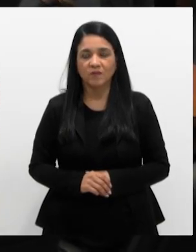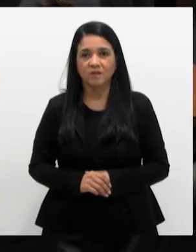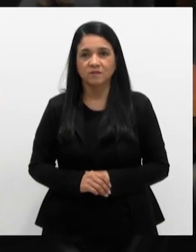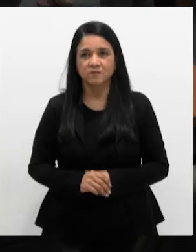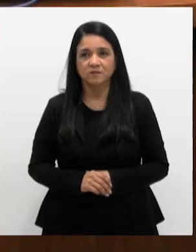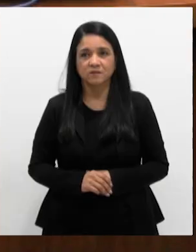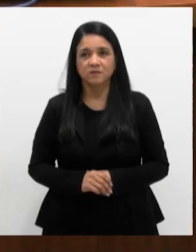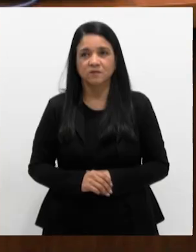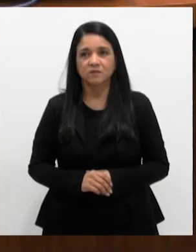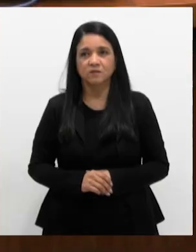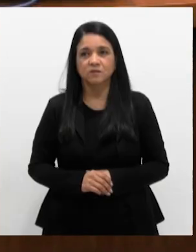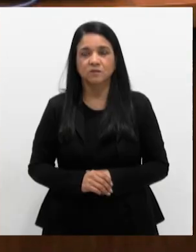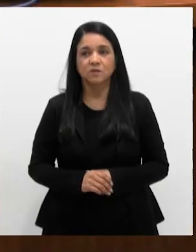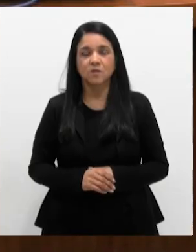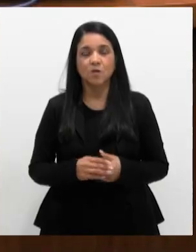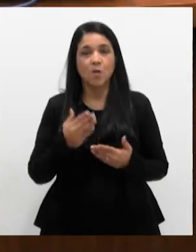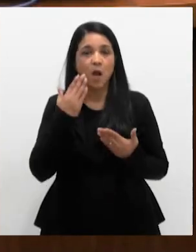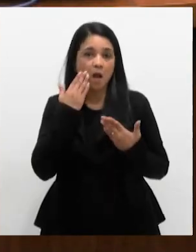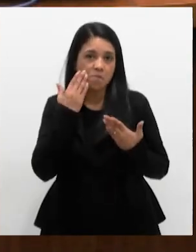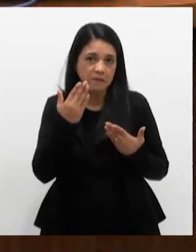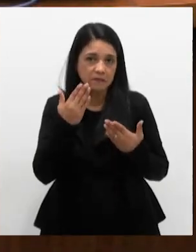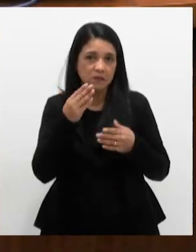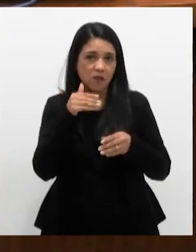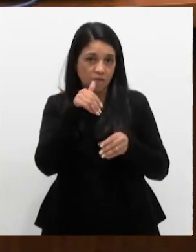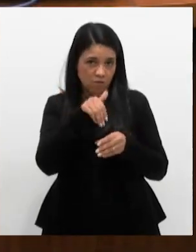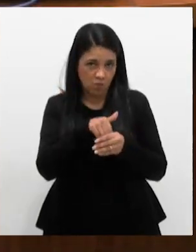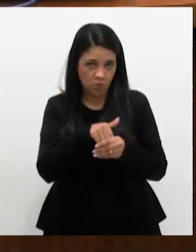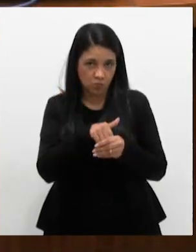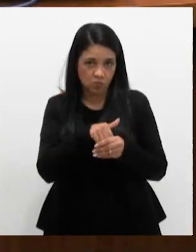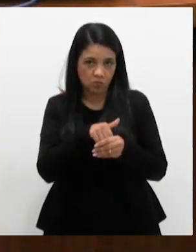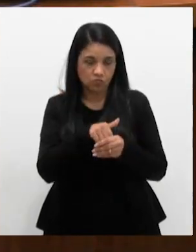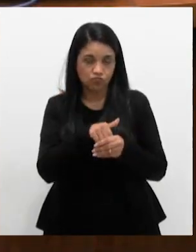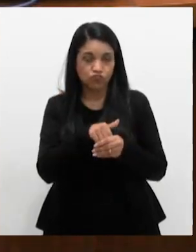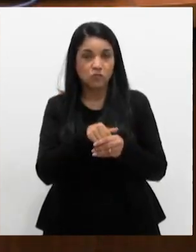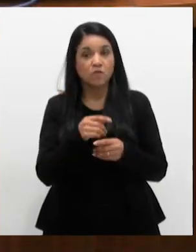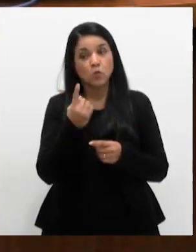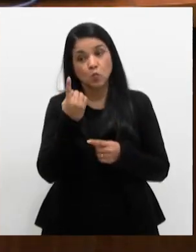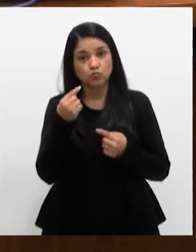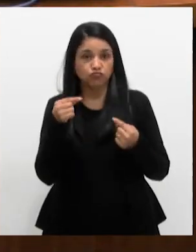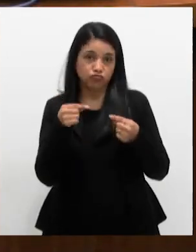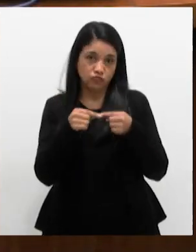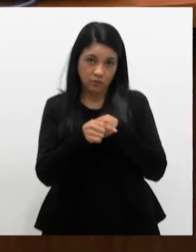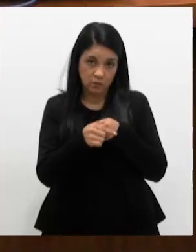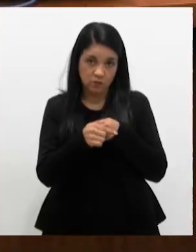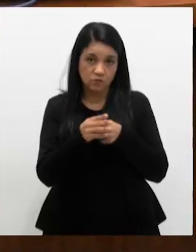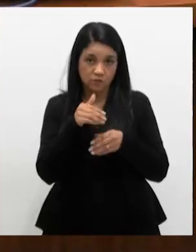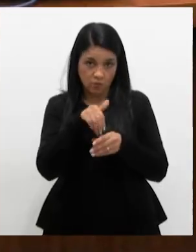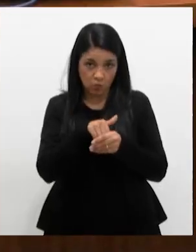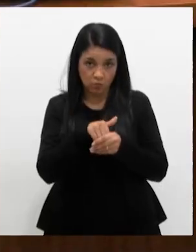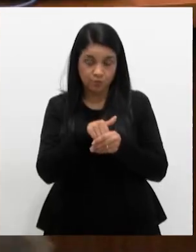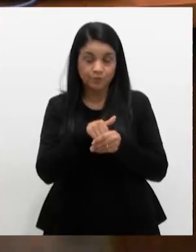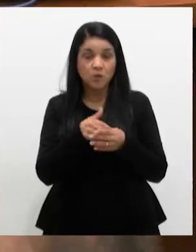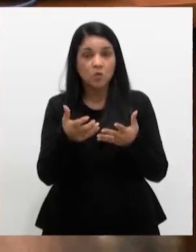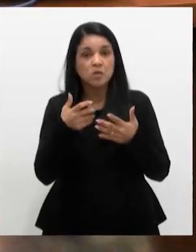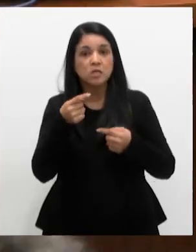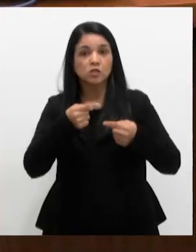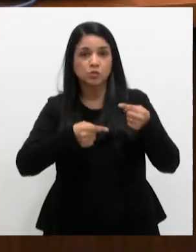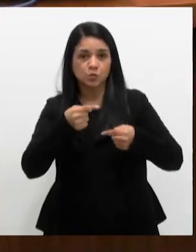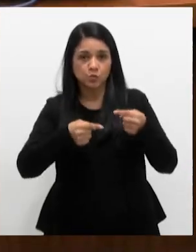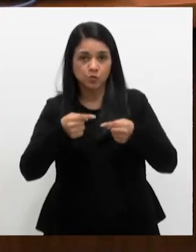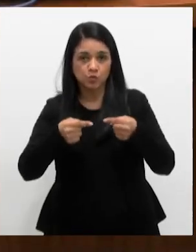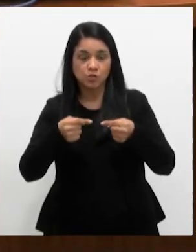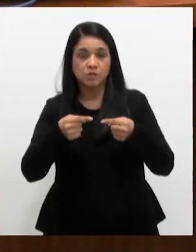Presidente, eu apresentei o voto, houve um voto divergente, eu queria, para discutir a matéria no âmbito